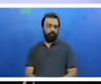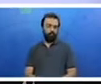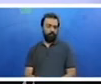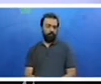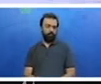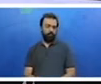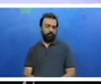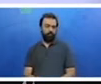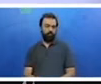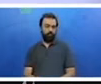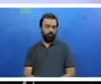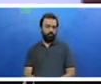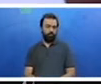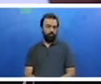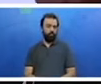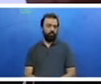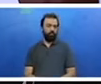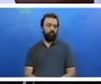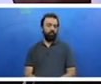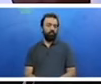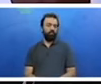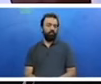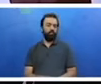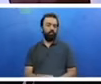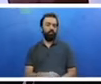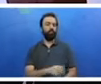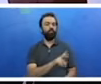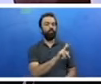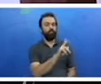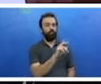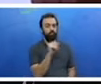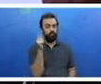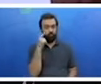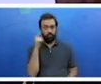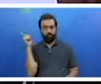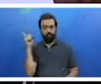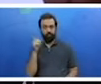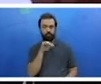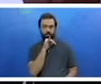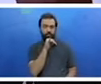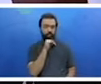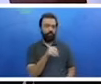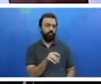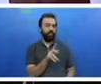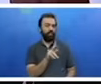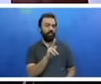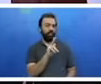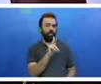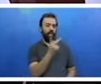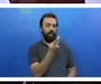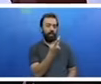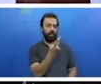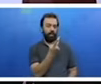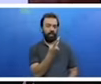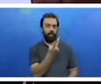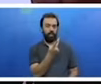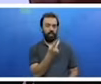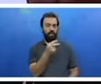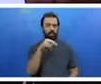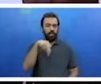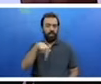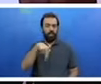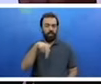ver nesse primeiro exemplo aqui. Nós temos um ácido de HNO3, ó, observa que todos eles começam com